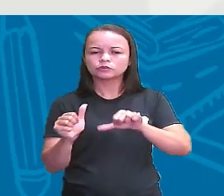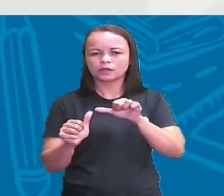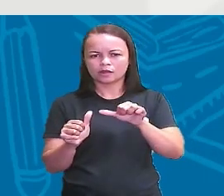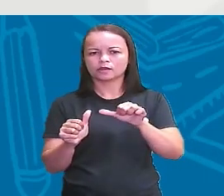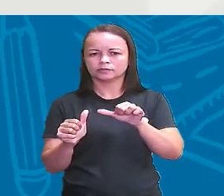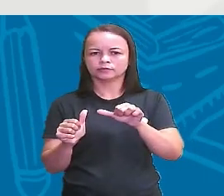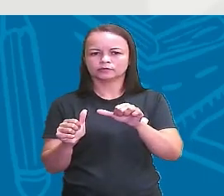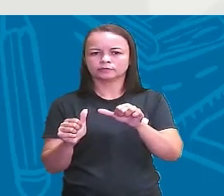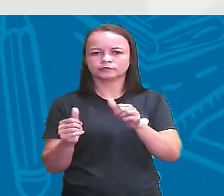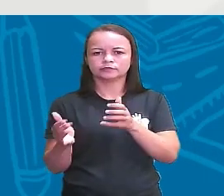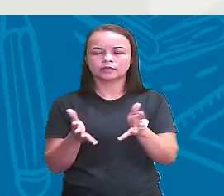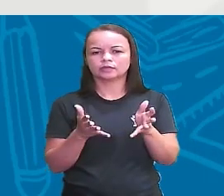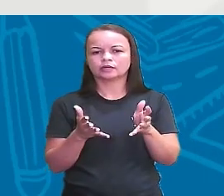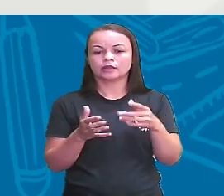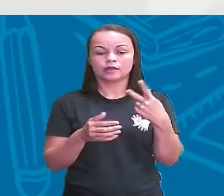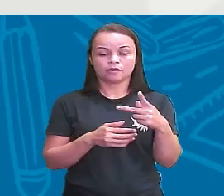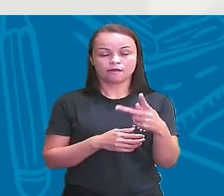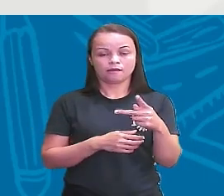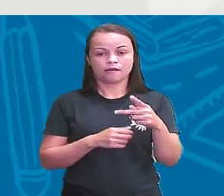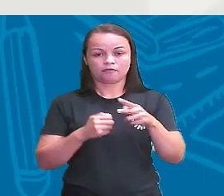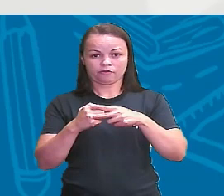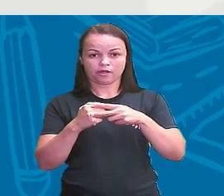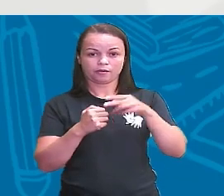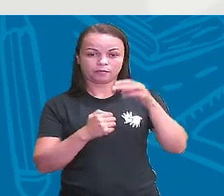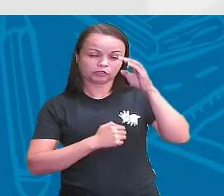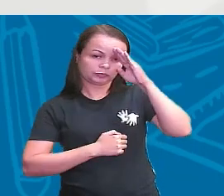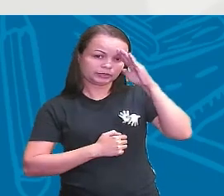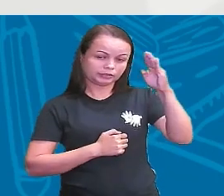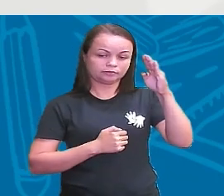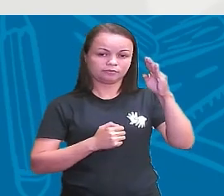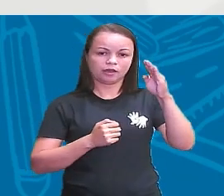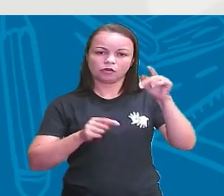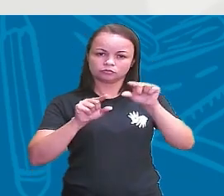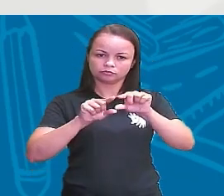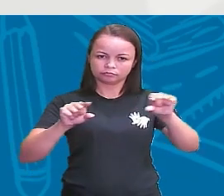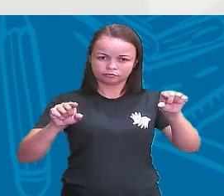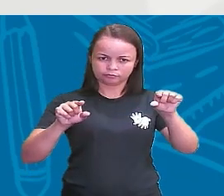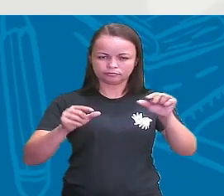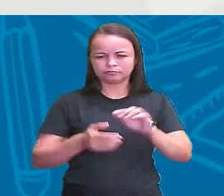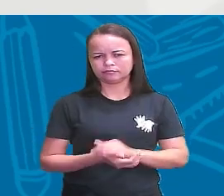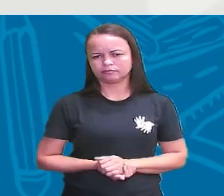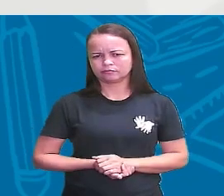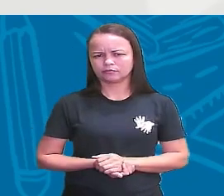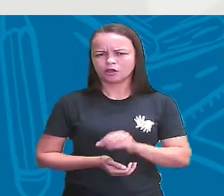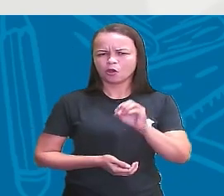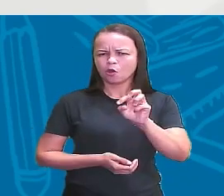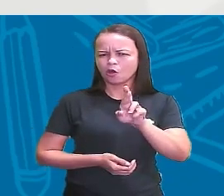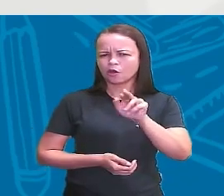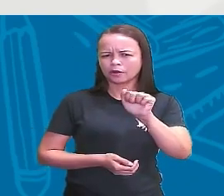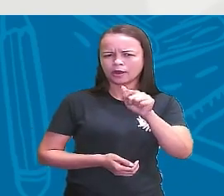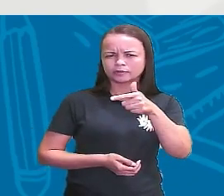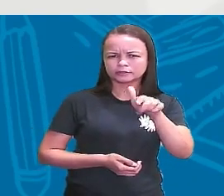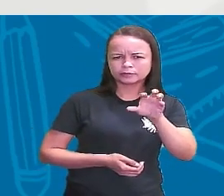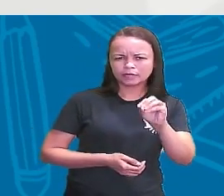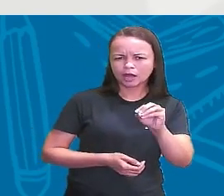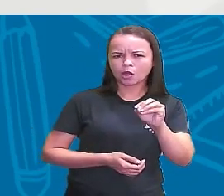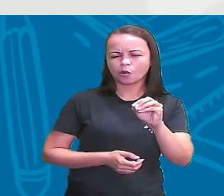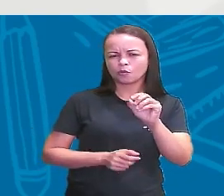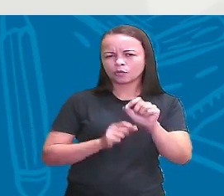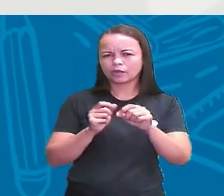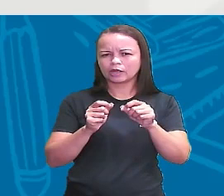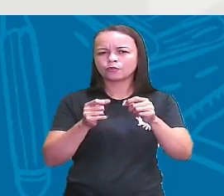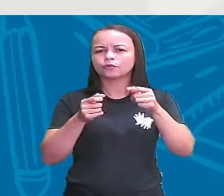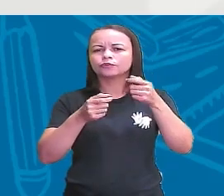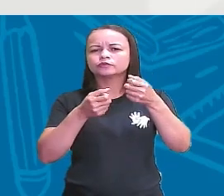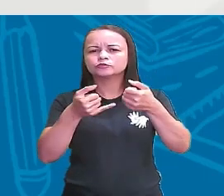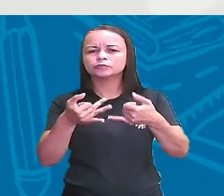estado. Ele é um dos principais elementos de uma oração. O que é oração? Oração é isso que a